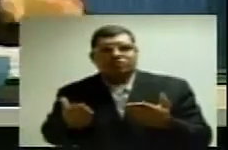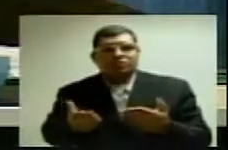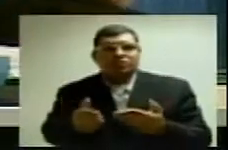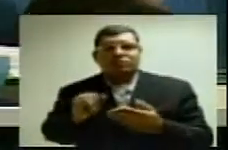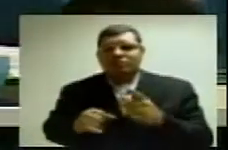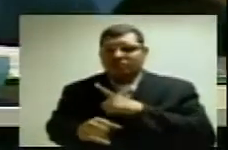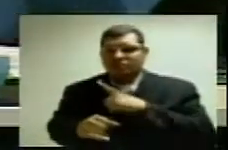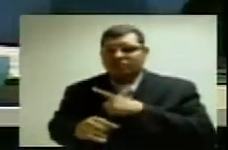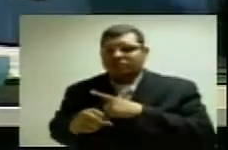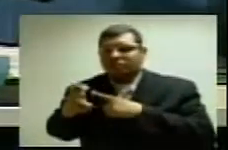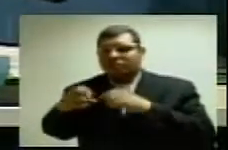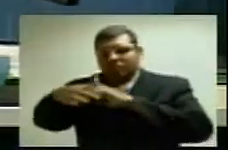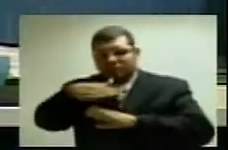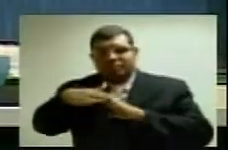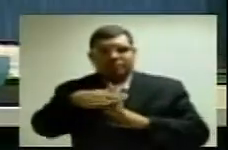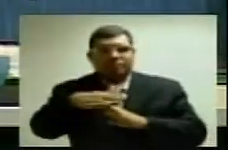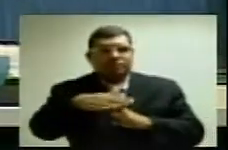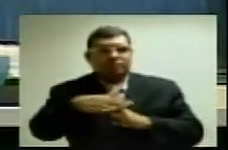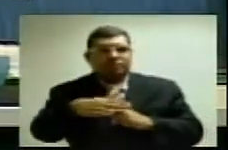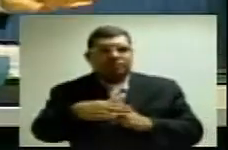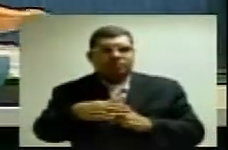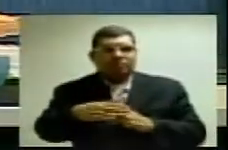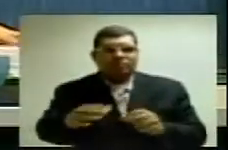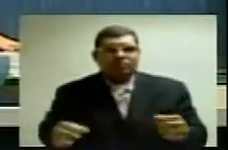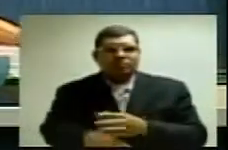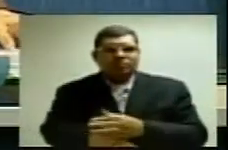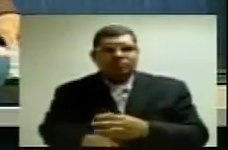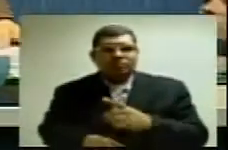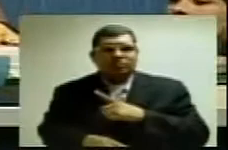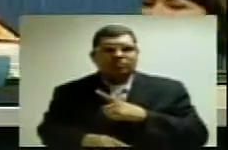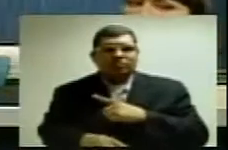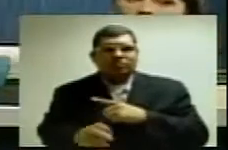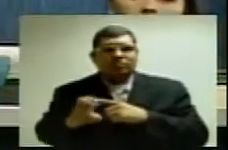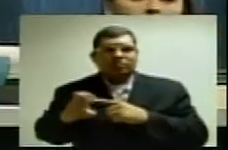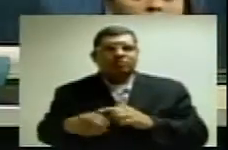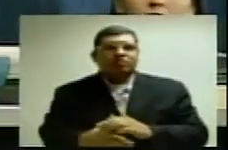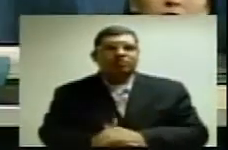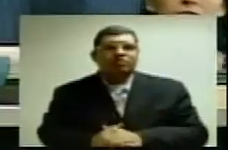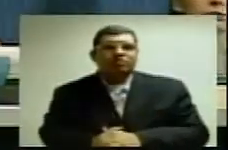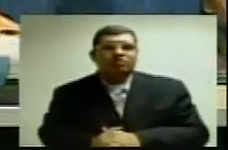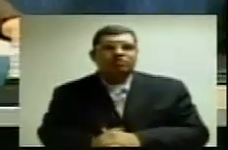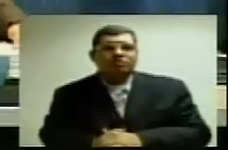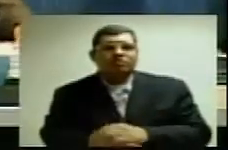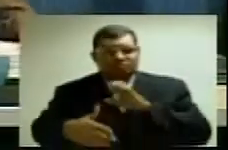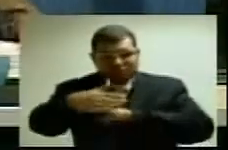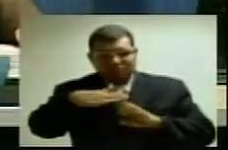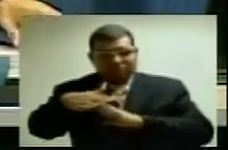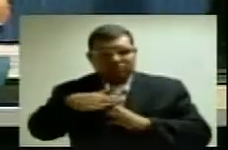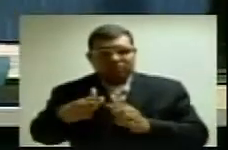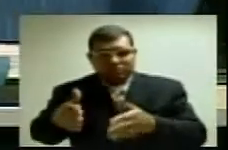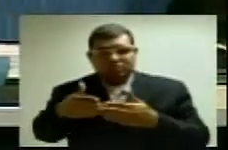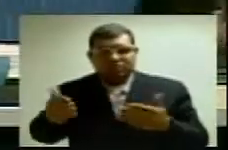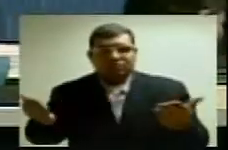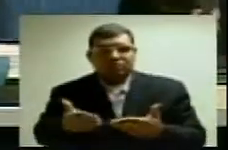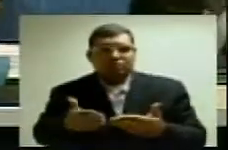licitação, se tiver 5 empresas para concorrer, cancela a licitação até que apareça só a que eles querem. Uma empresa pede alvará